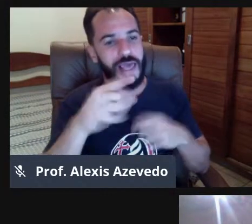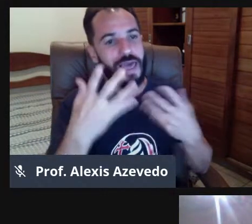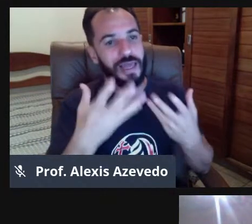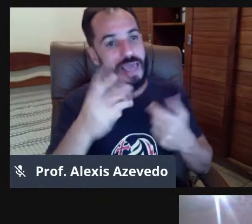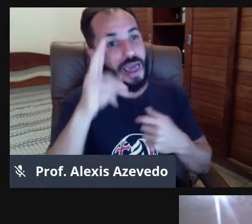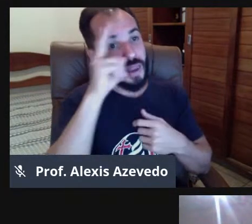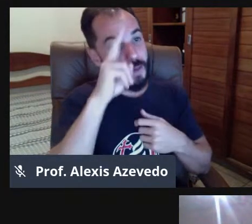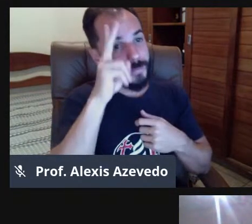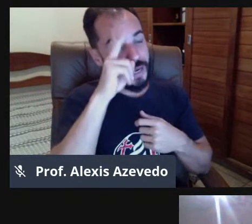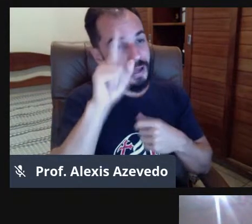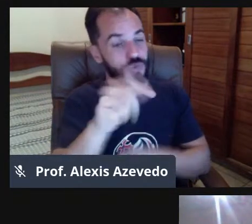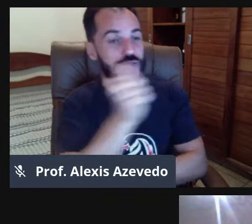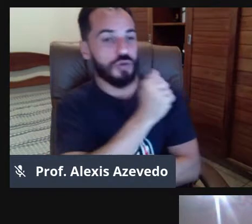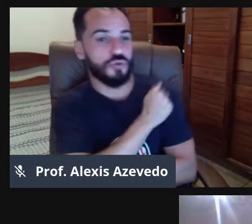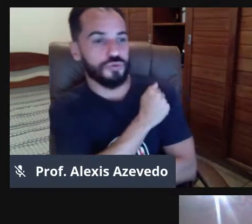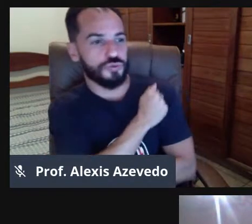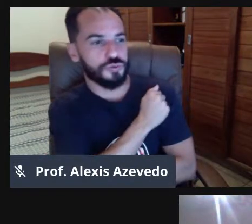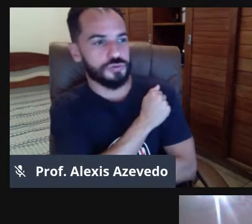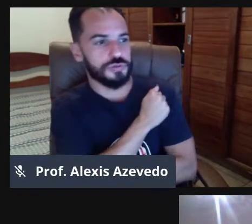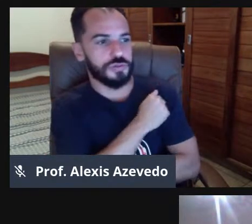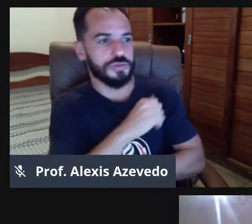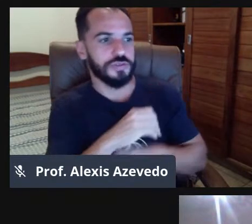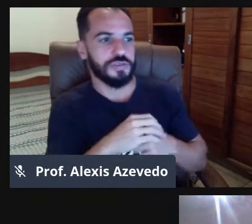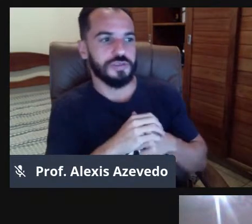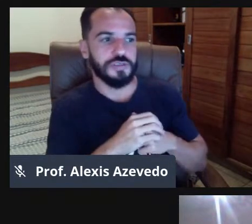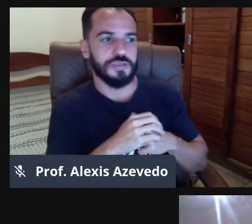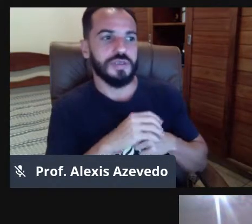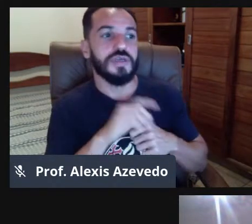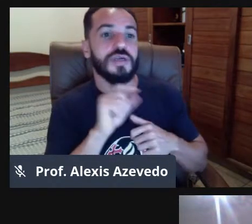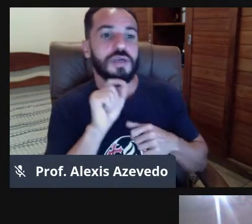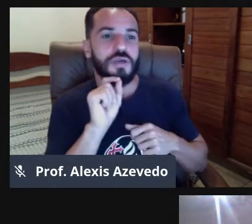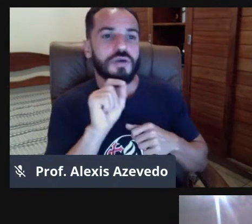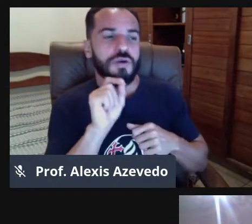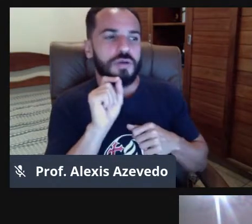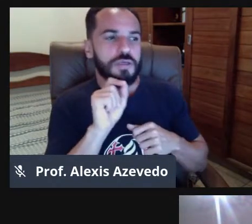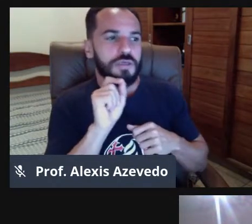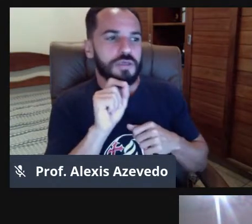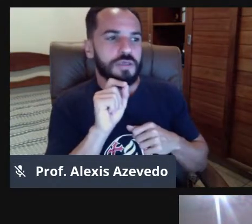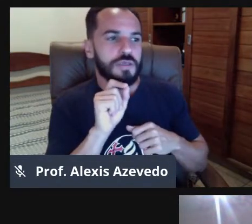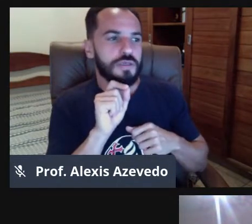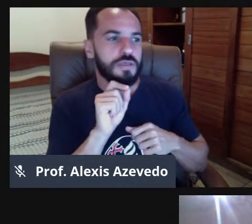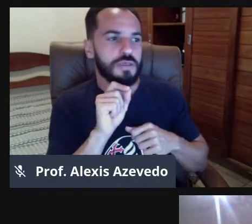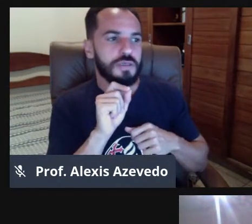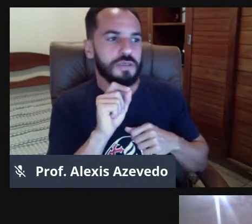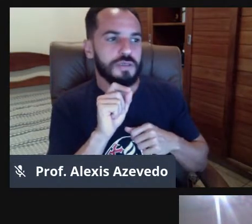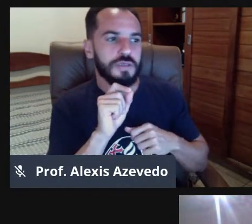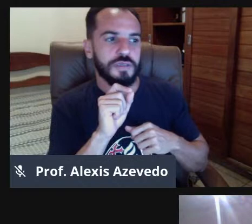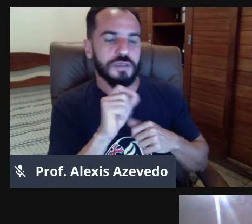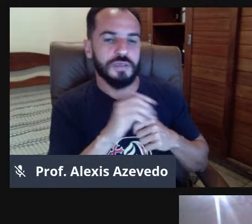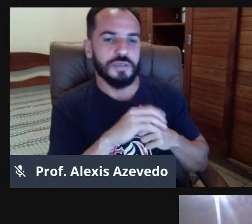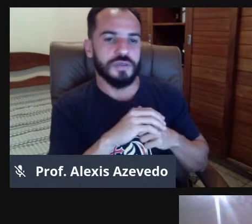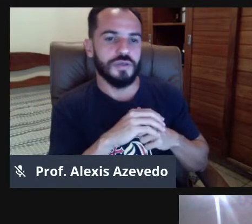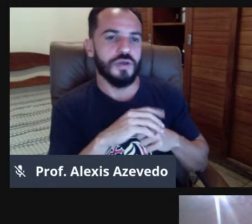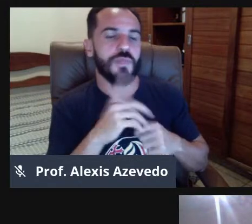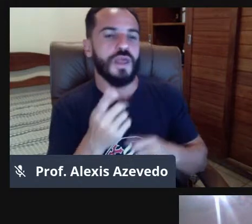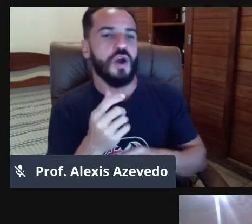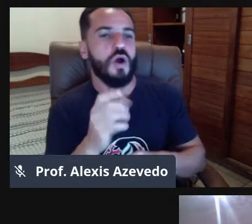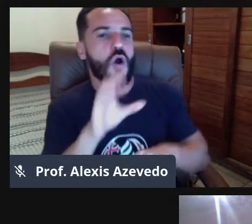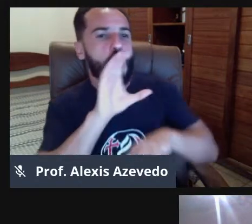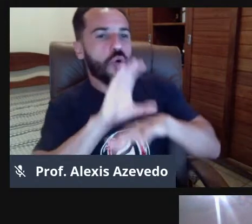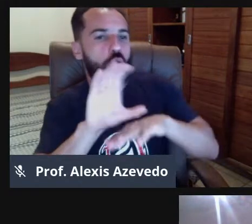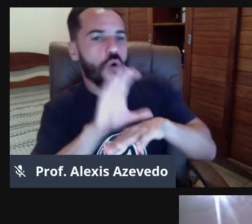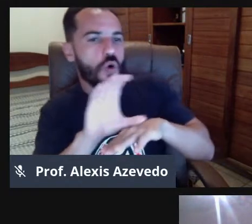para os alunos é o seguinte, toda participação, curso,